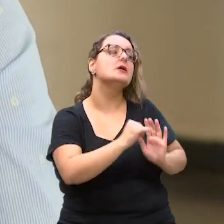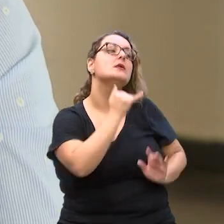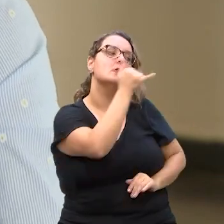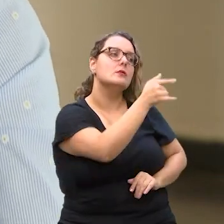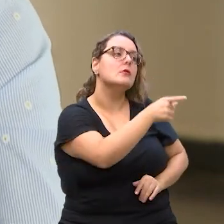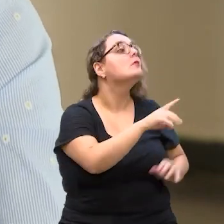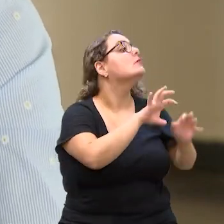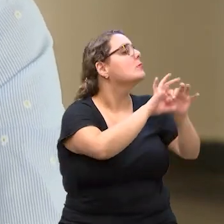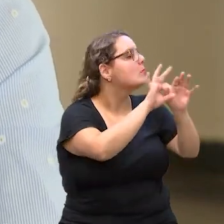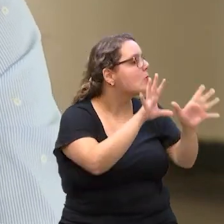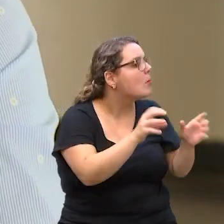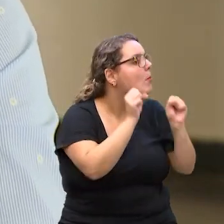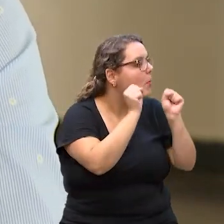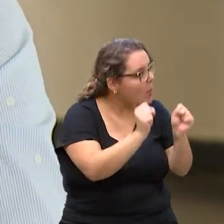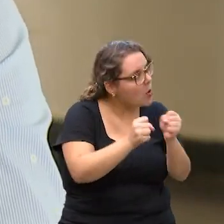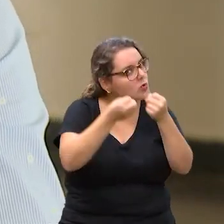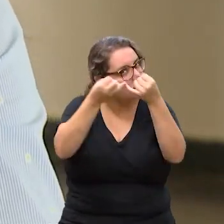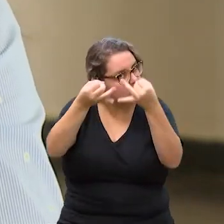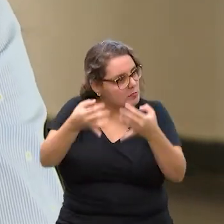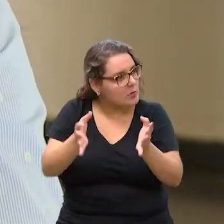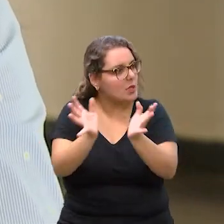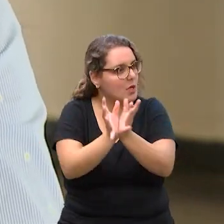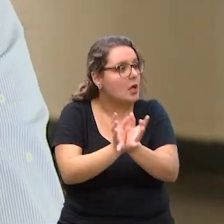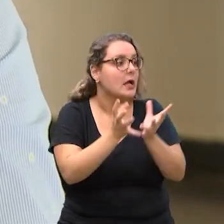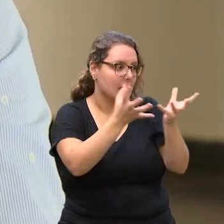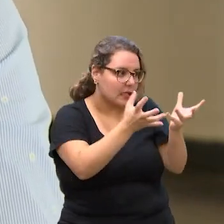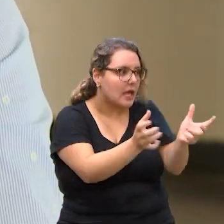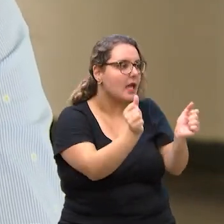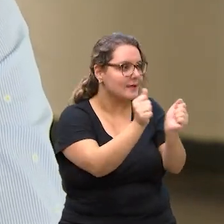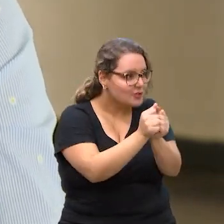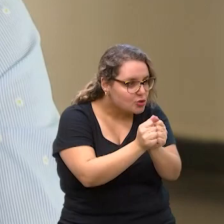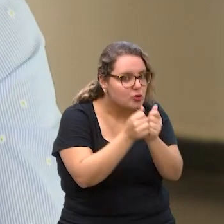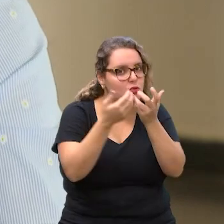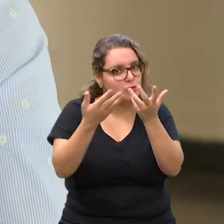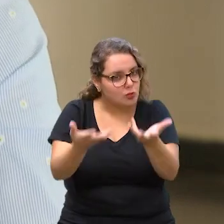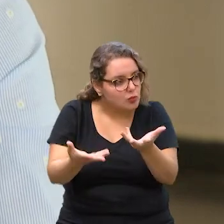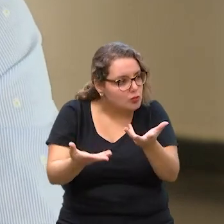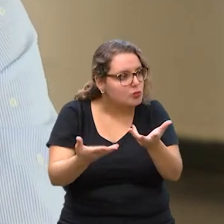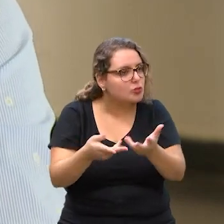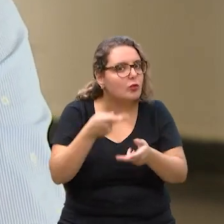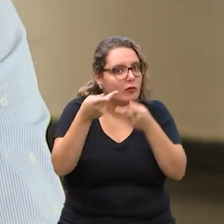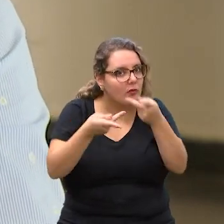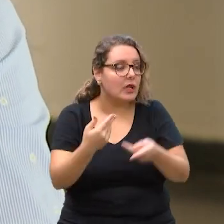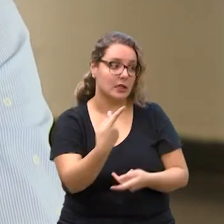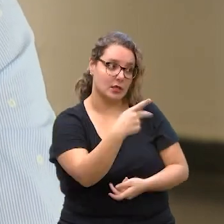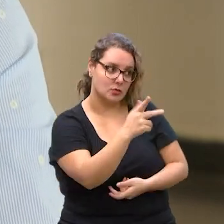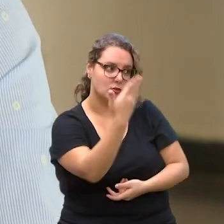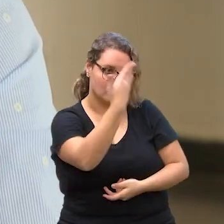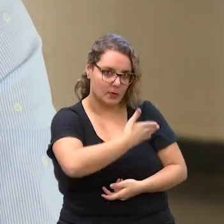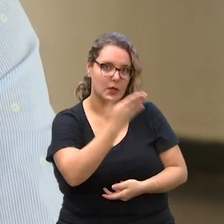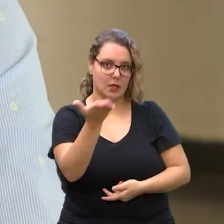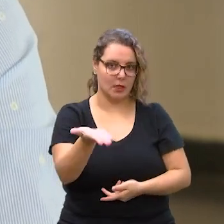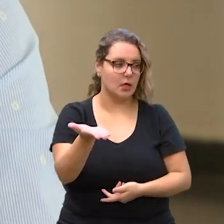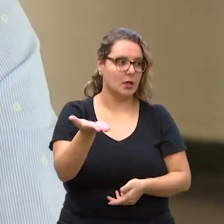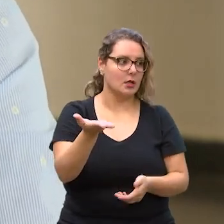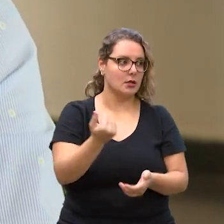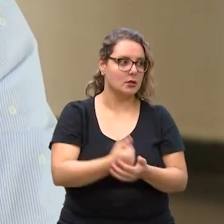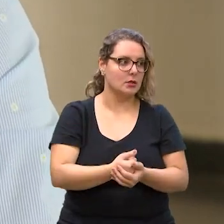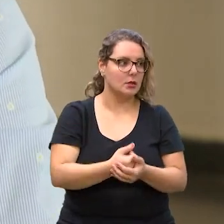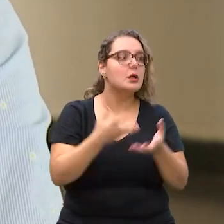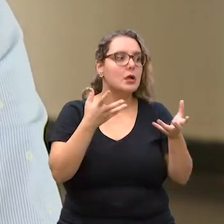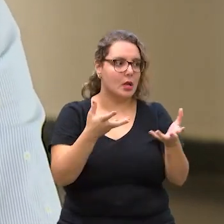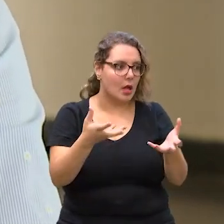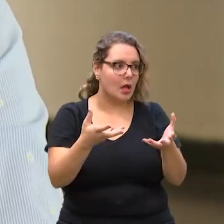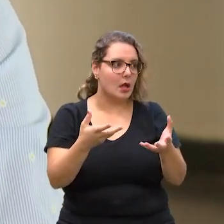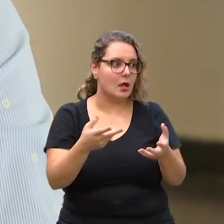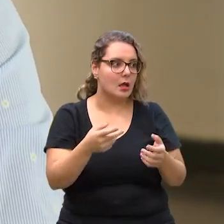forma, você me autoriza, pode ser, você gostaria de ir comigo? Quer que eu fale na sua frente, você quer participar dessa conversa ou